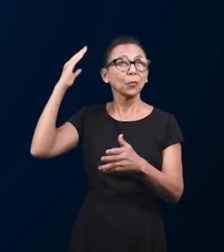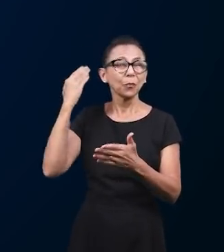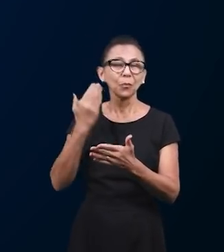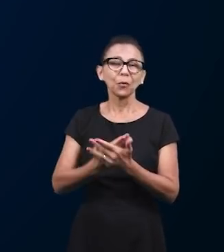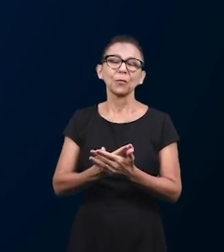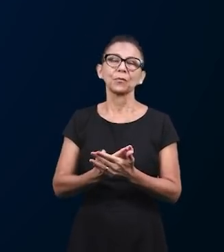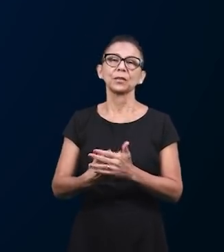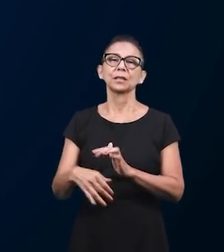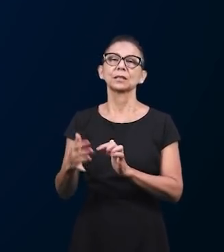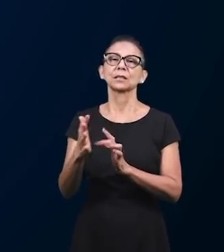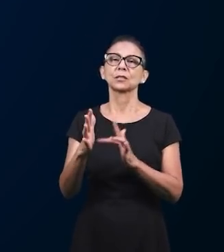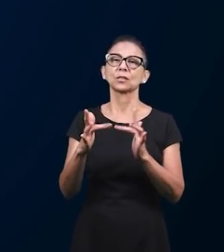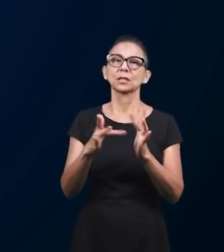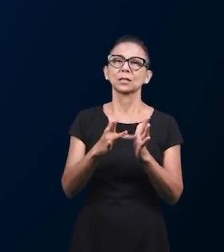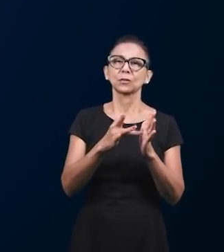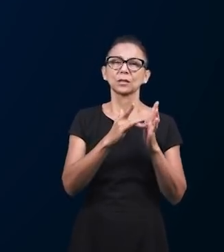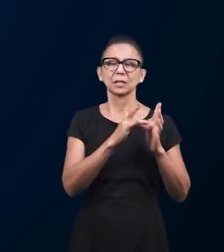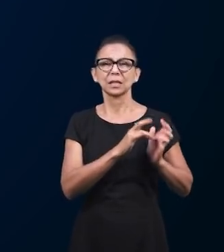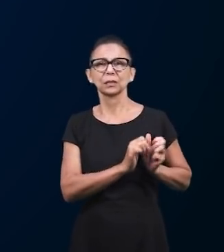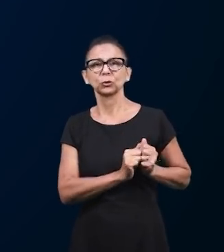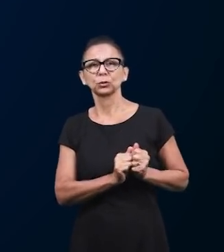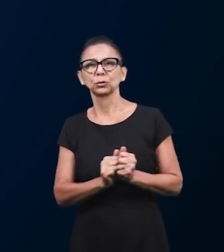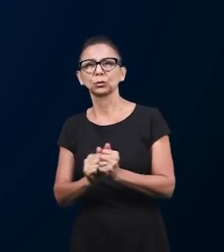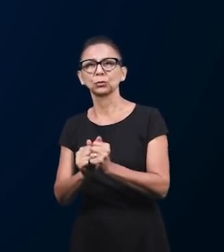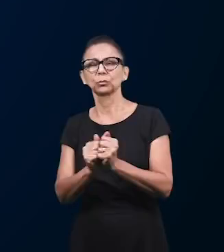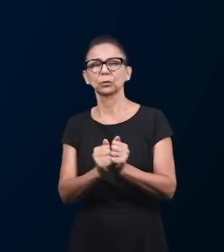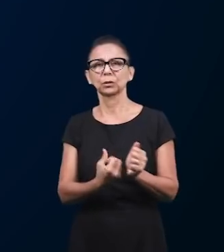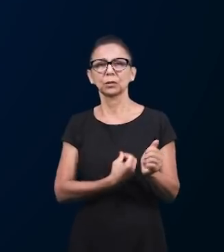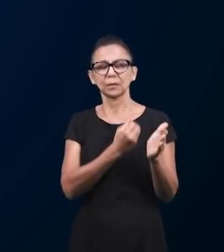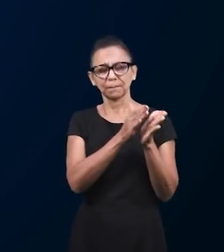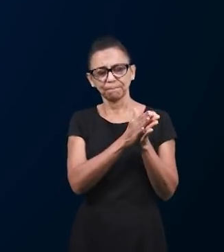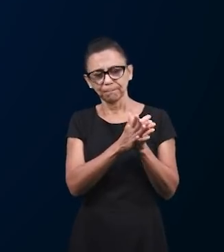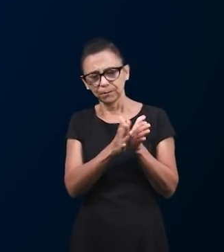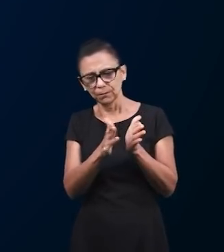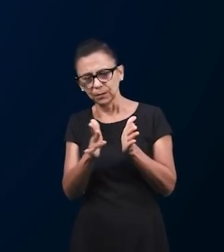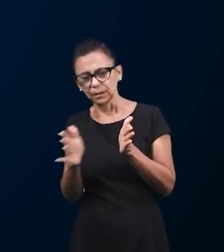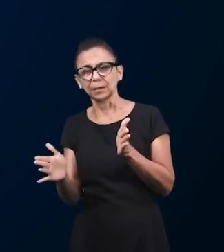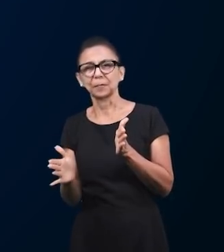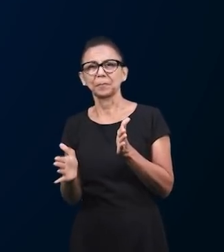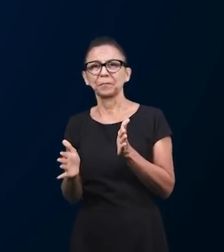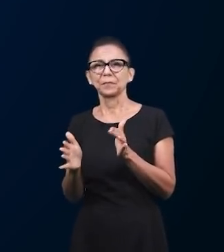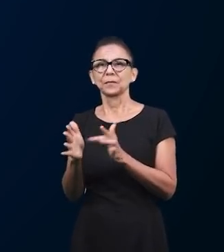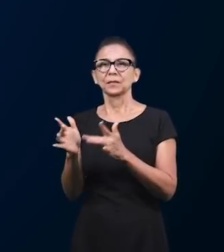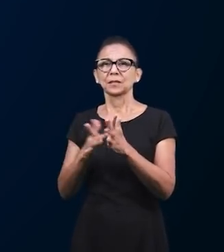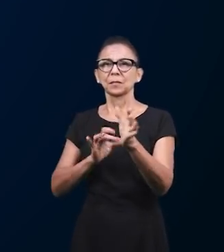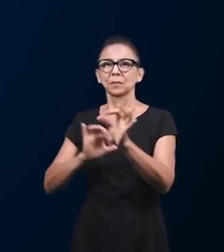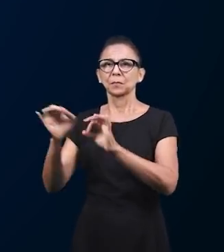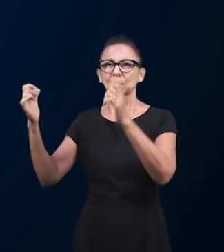que estamos com Ele durante toda a trajetória da nossa vida e que Ele está preparando